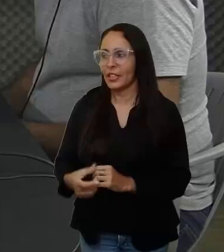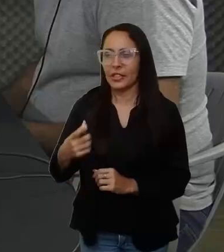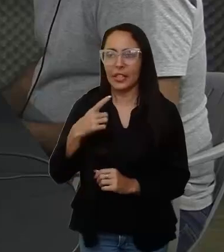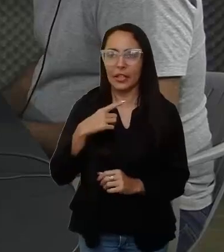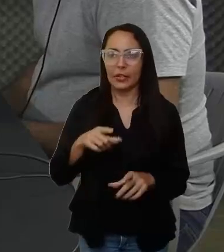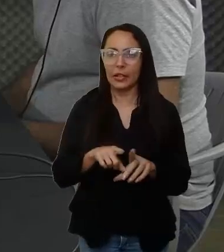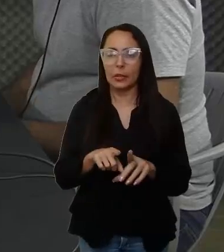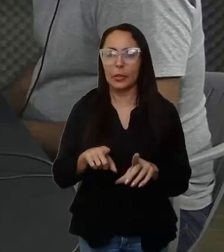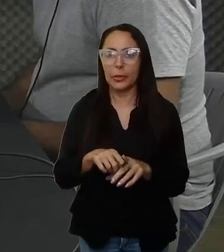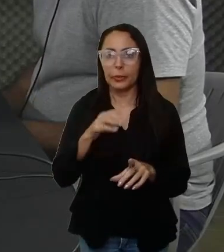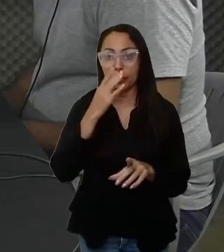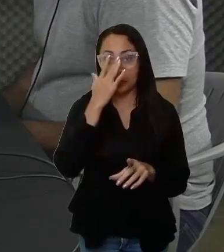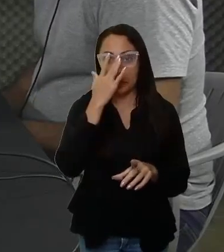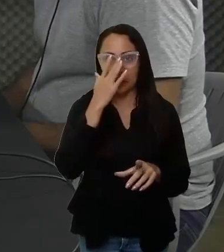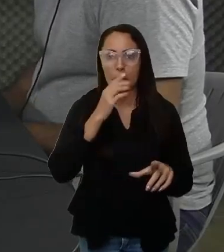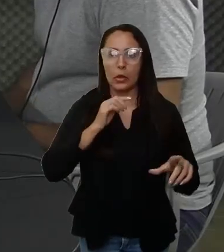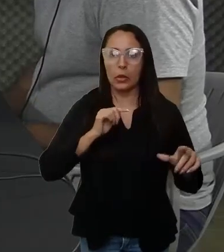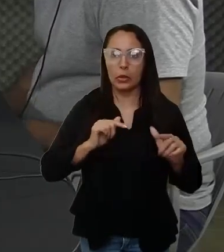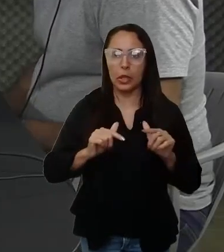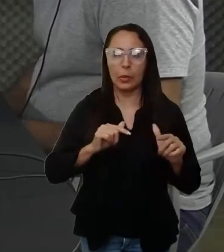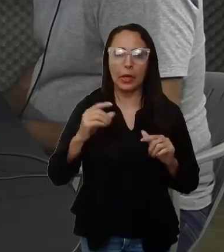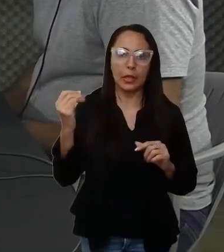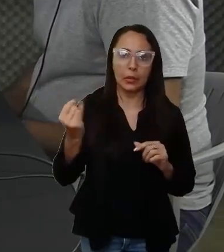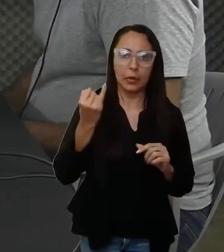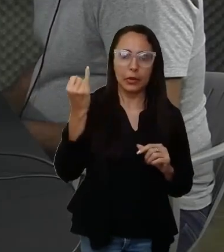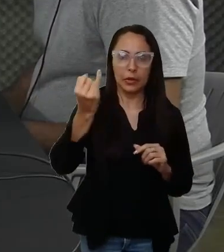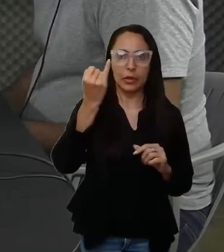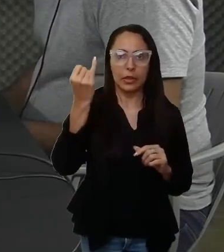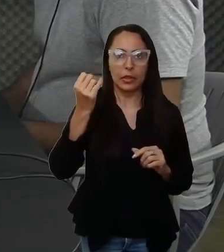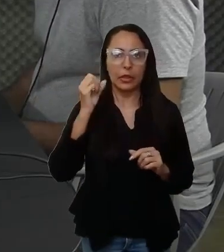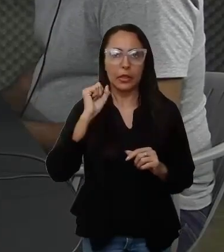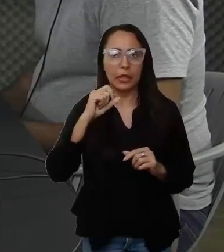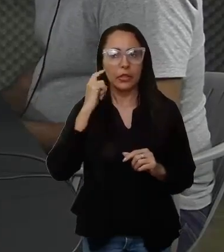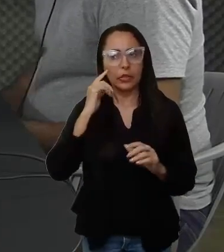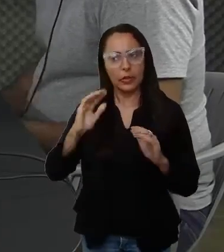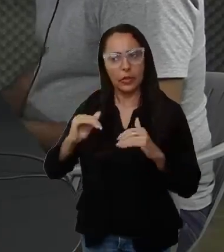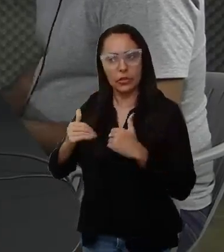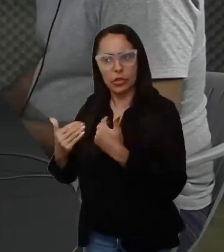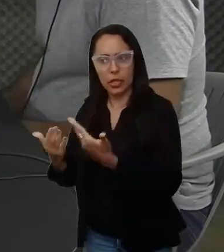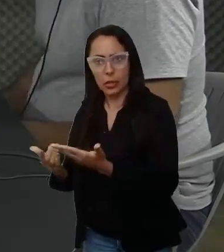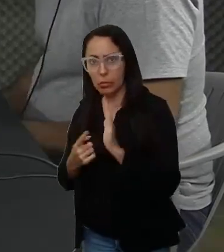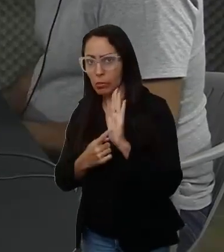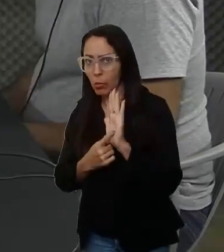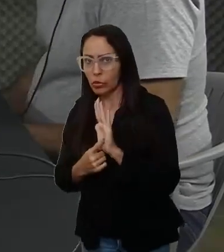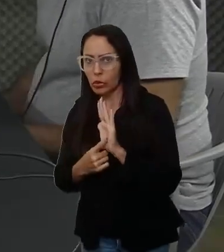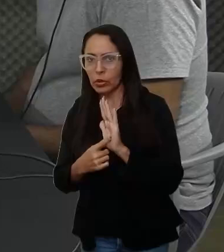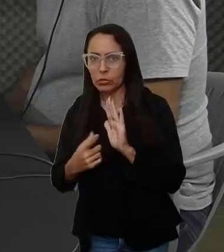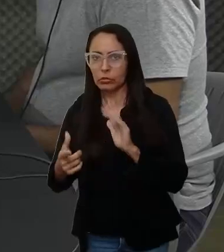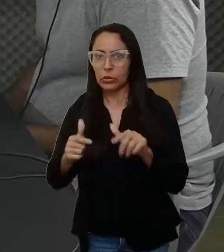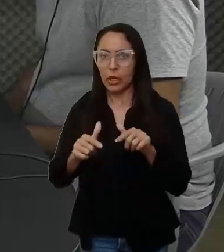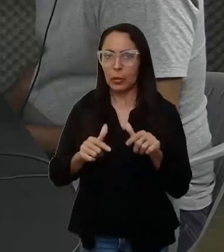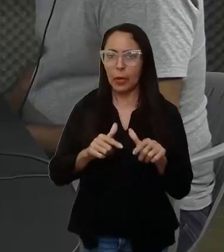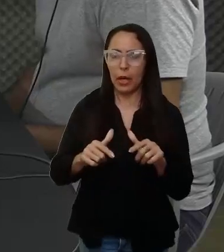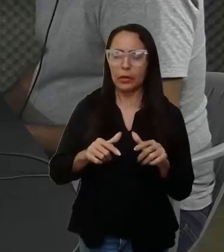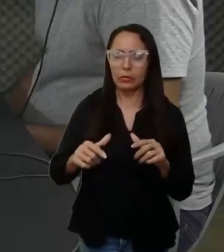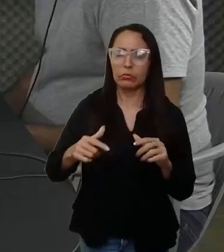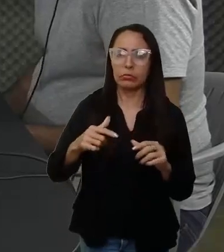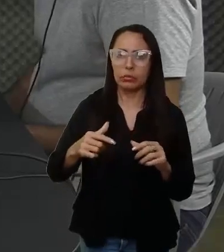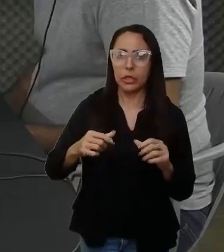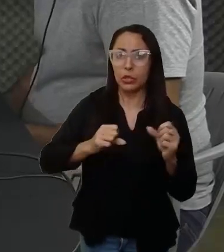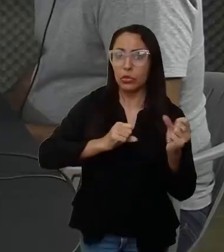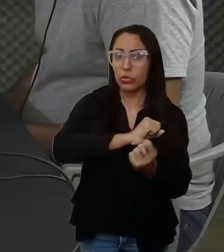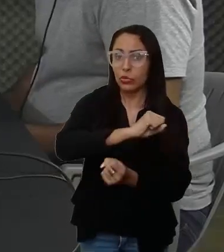recentemente um trabalho interessante, uma produção que a gente fez externa, mostrando trabalhos sustentáveis, né,